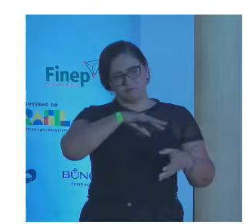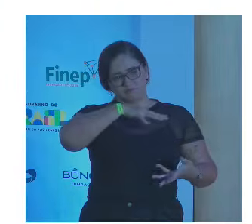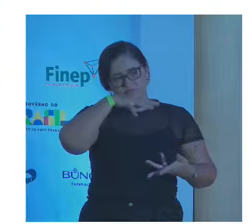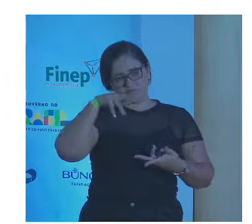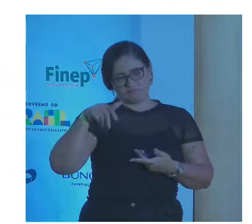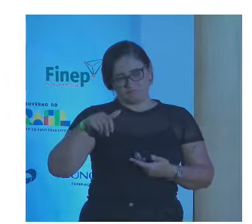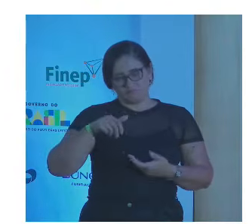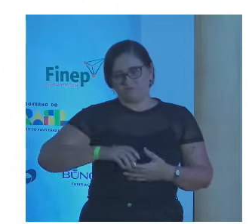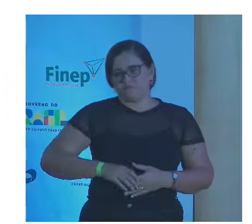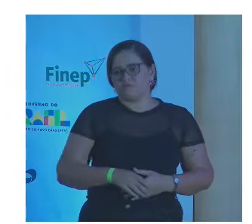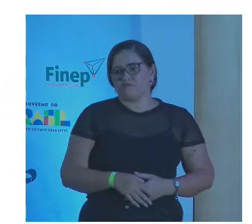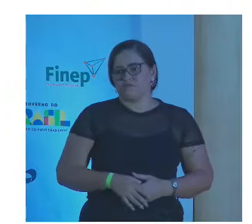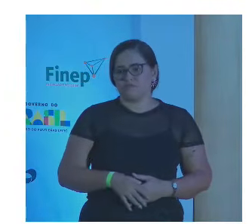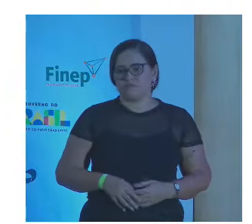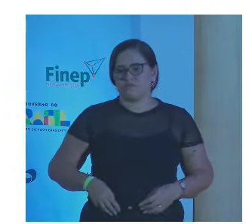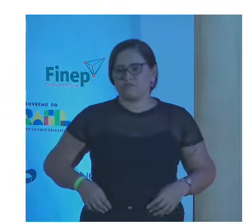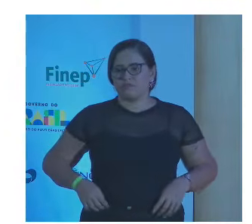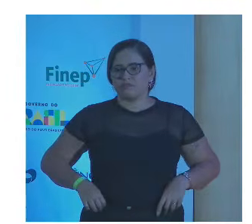global, né?